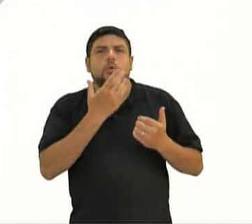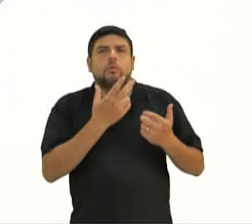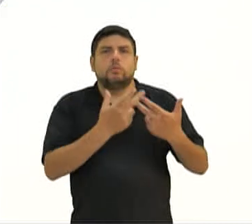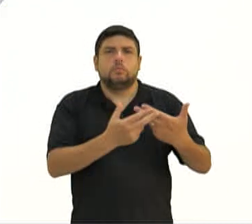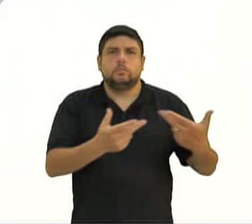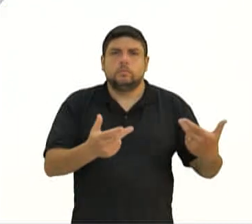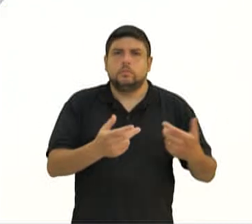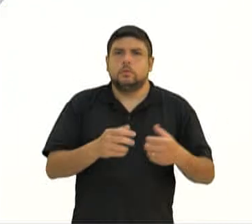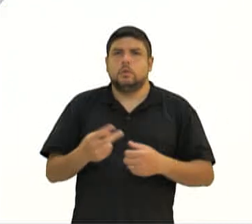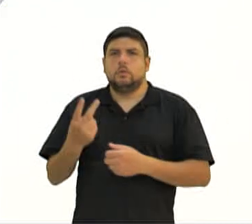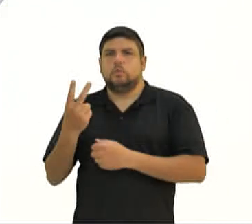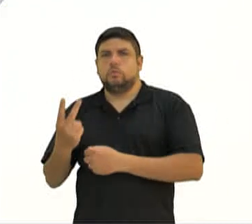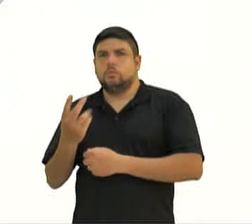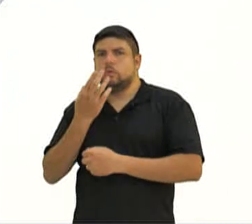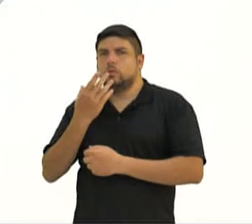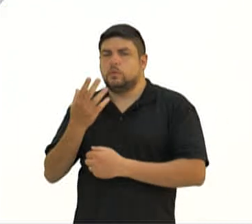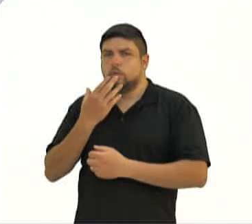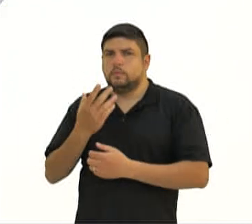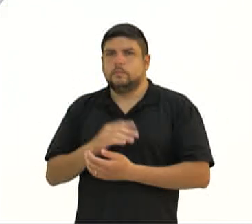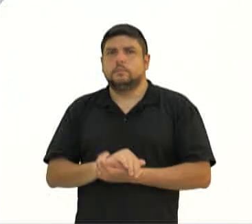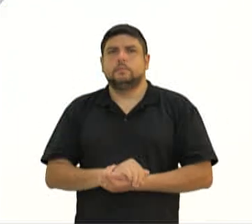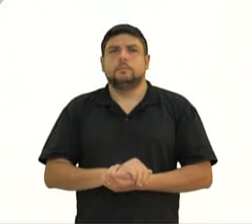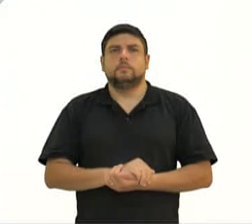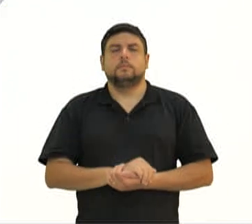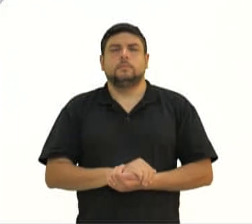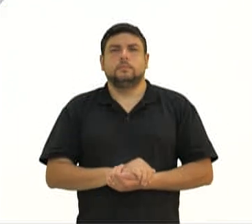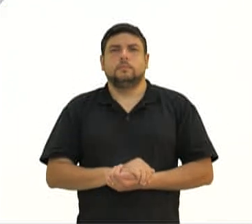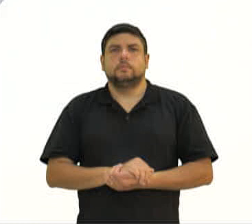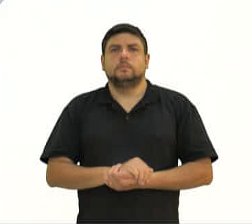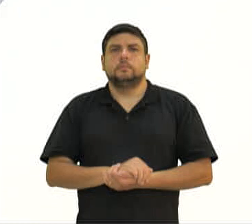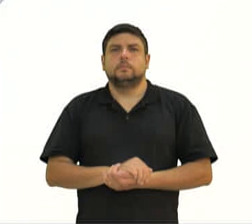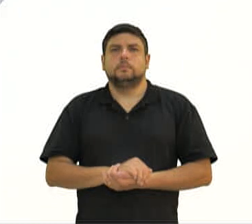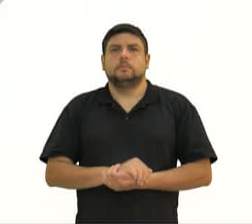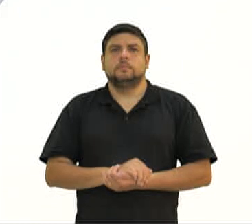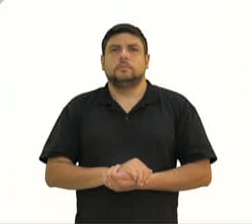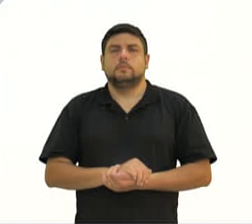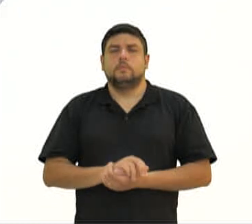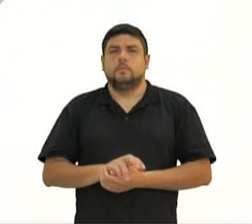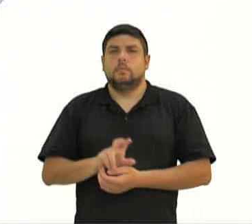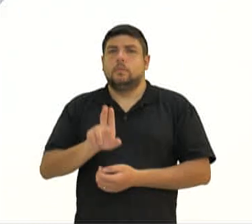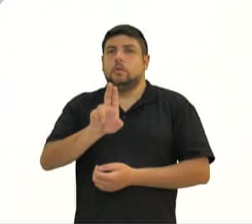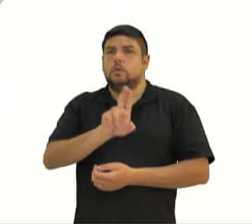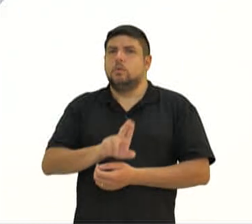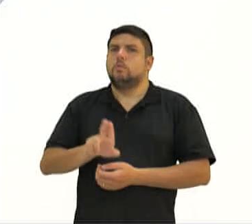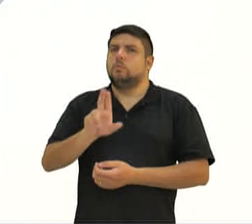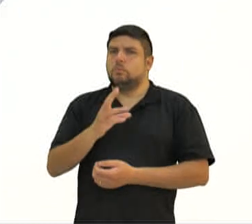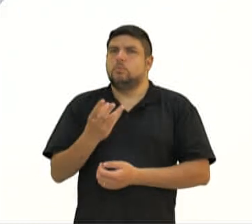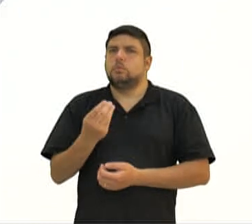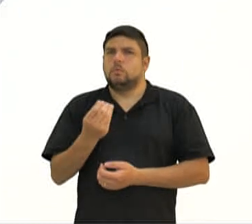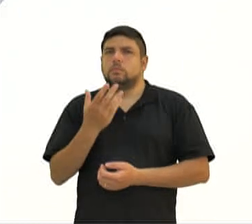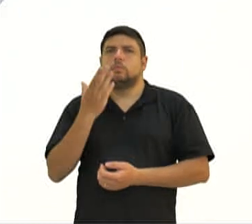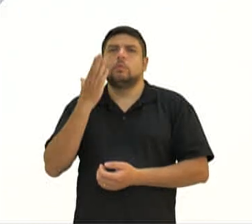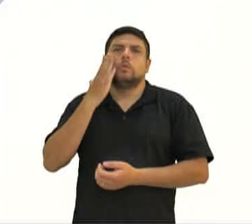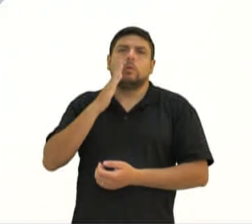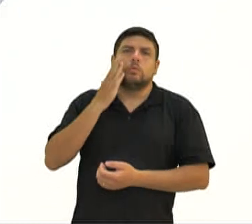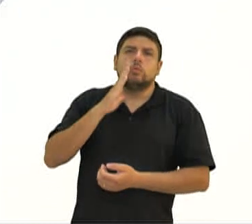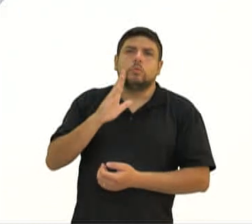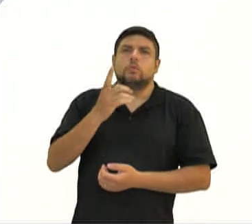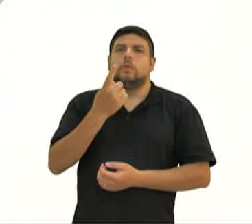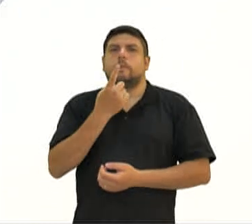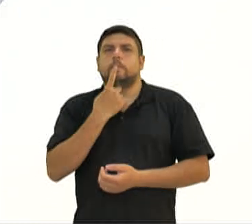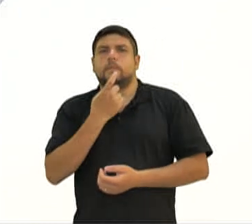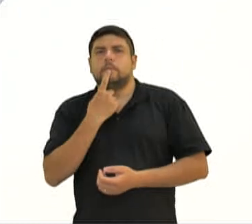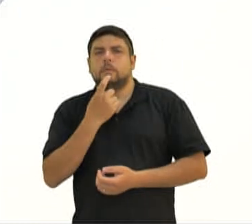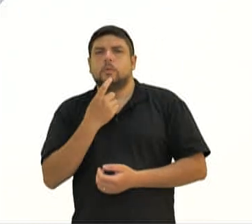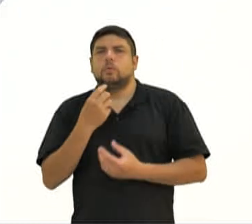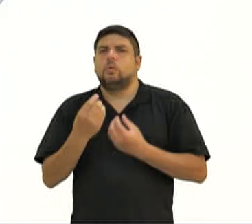biocromia, os seus desenhos. Muito utilizado o azul, o vermelho, são extraídos